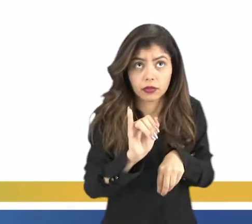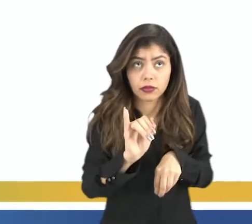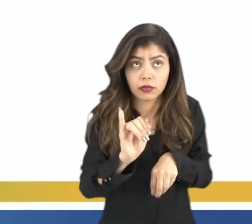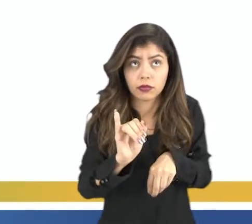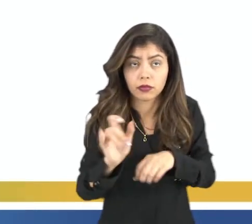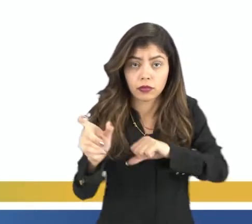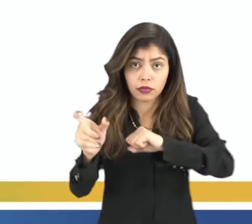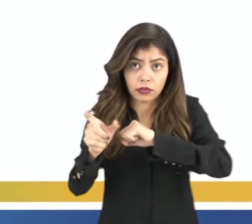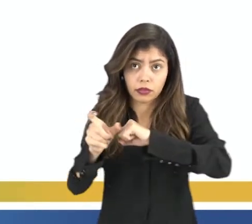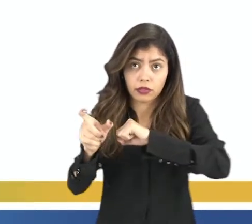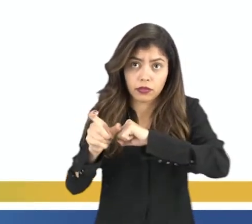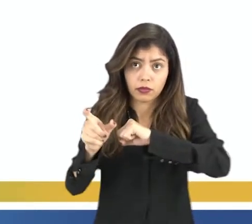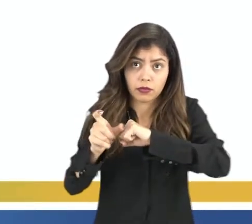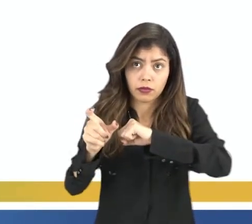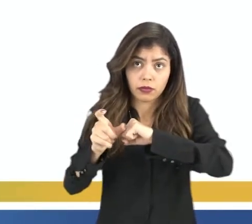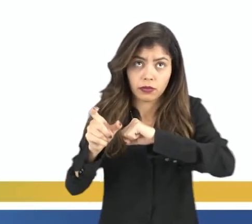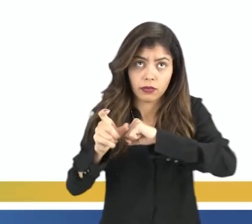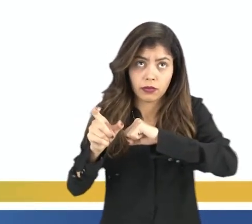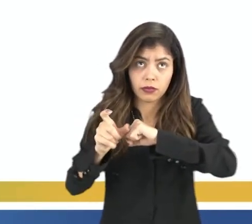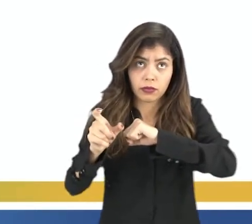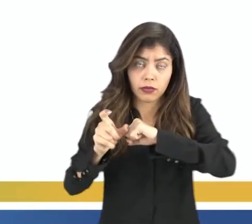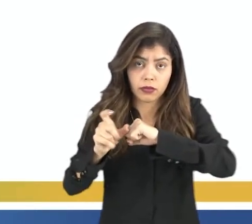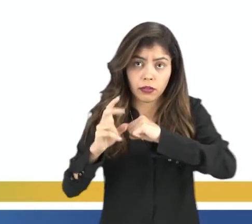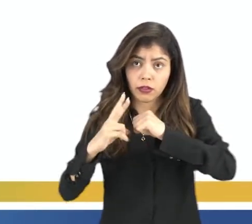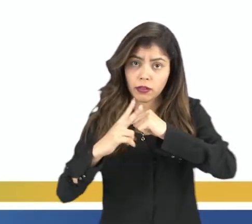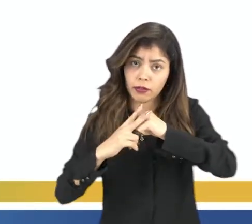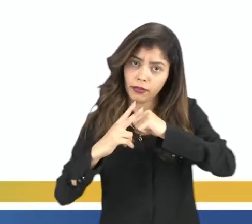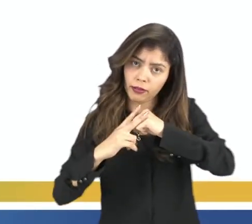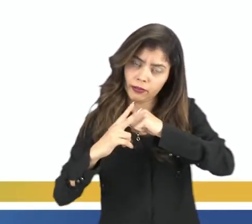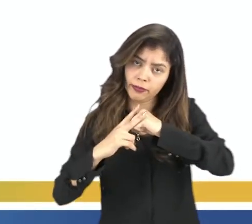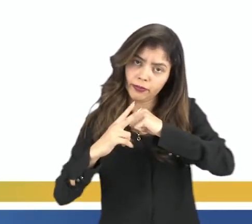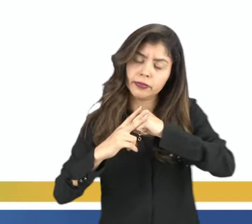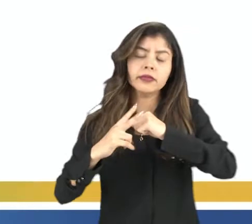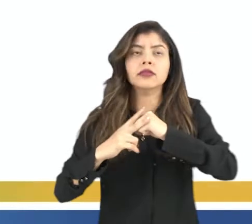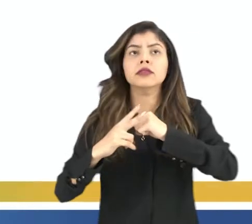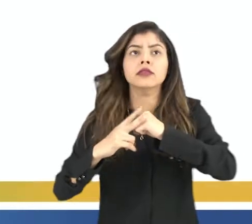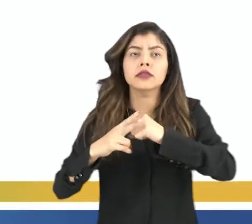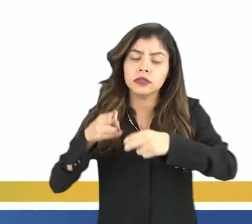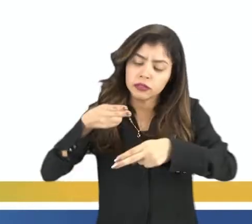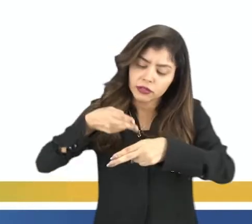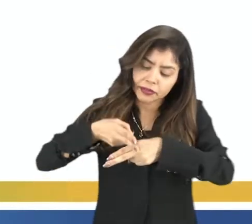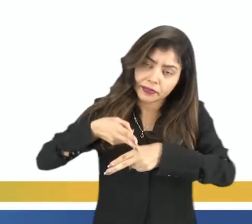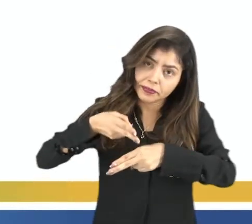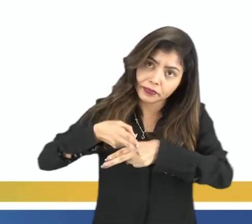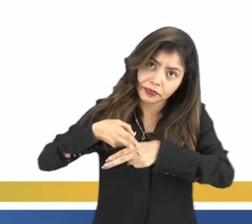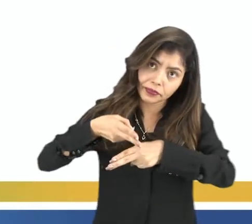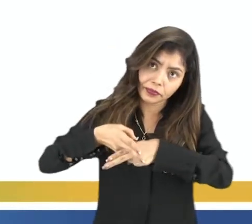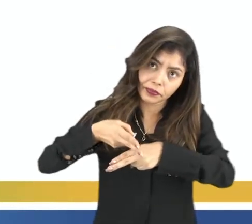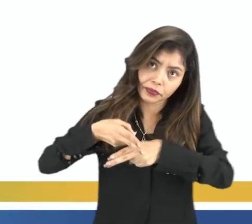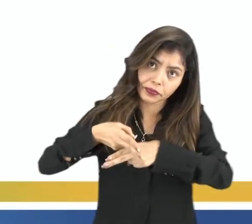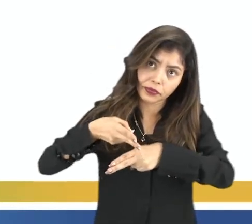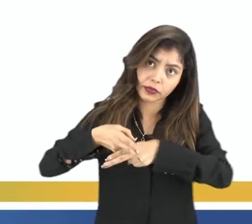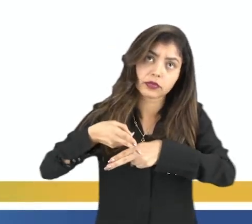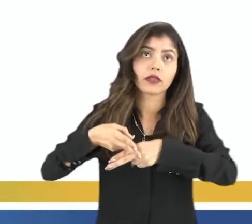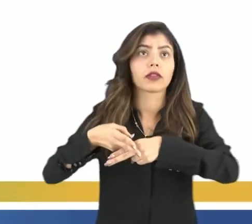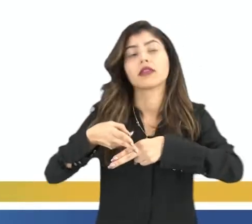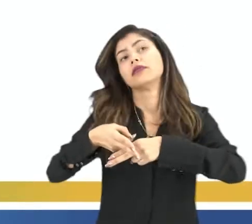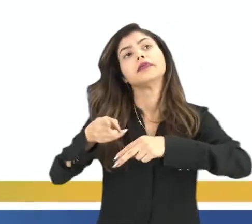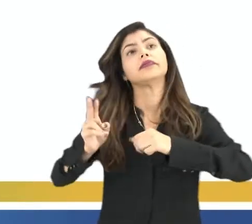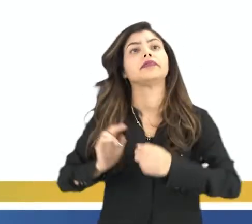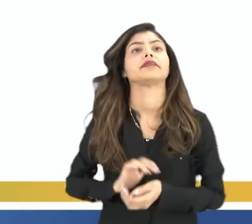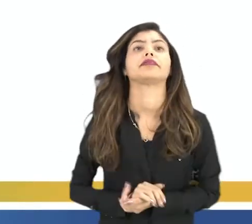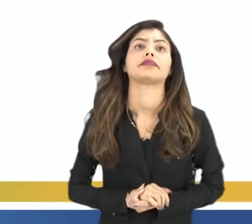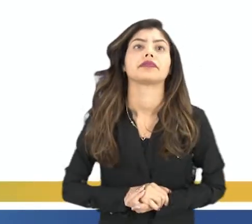o sujeito da frase, da oração. Cut é o verbo cortar, já aprenda, já insira aí no seu